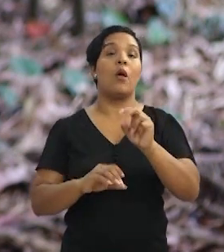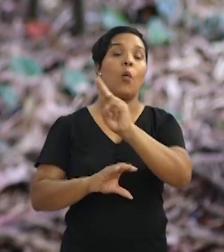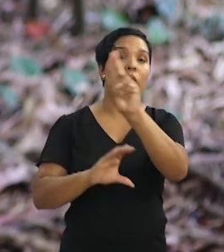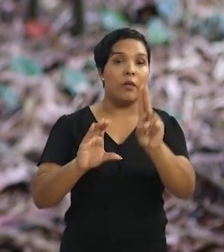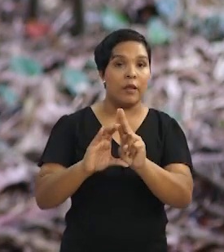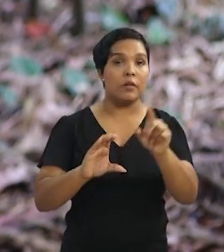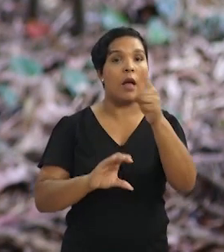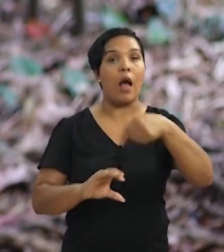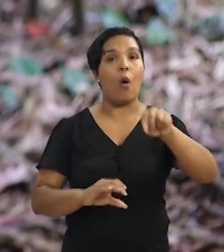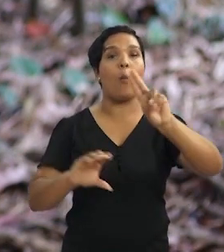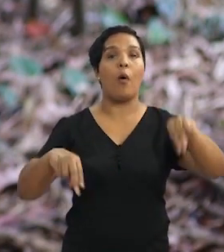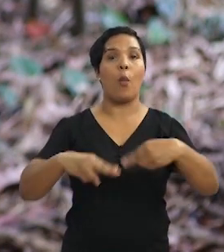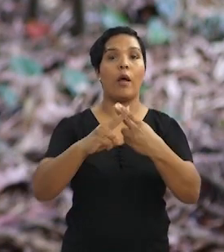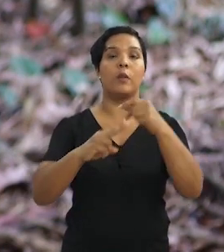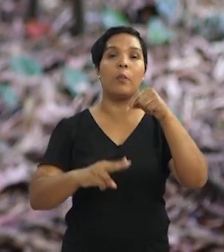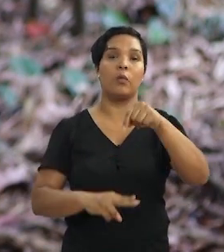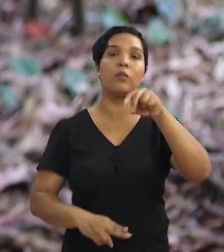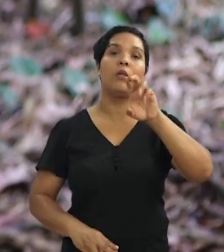envie um e-mail para